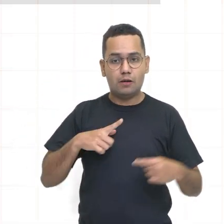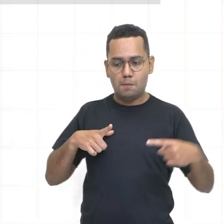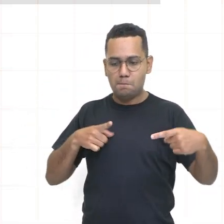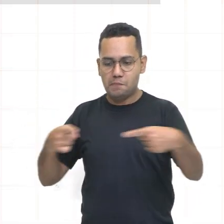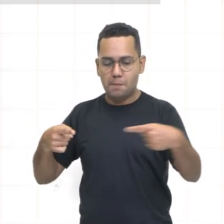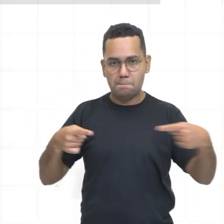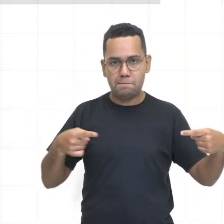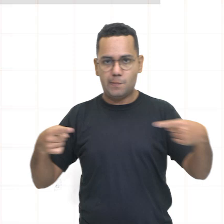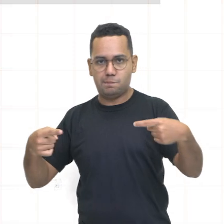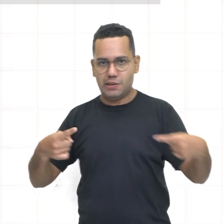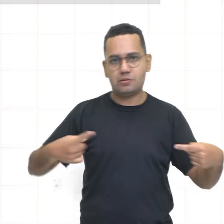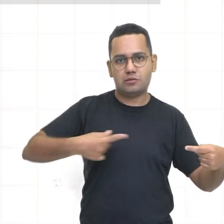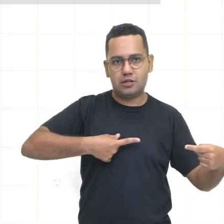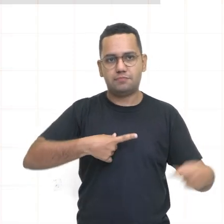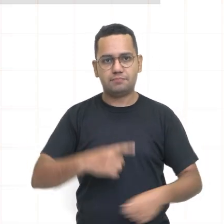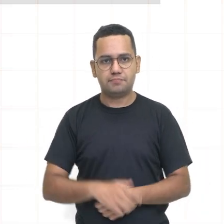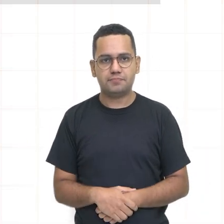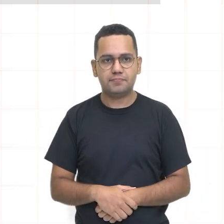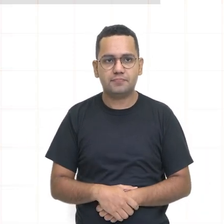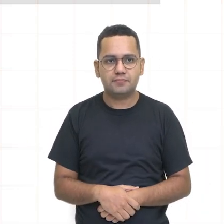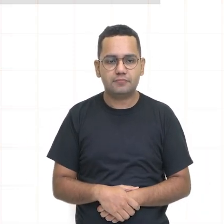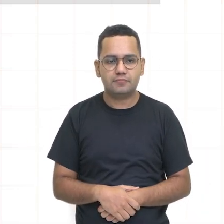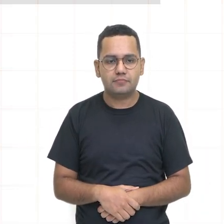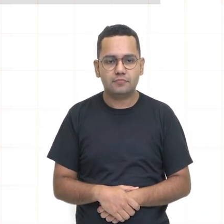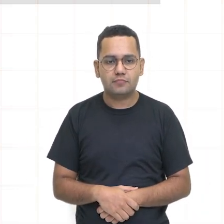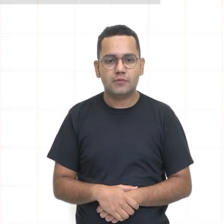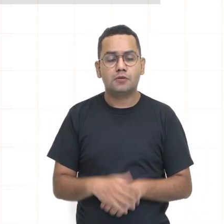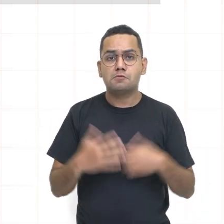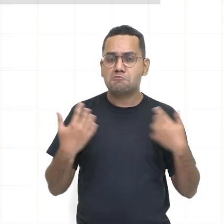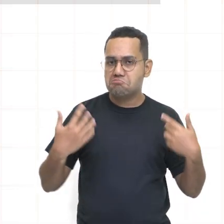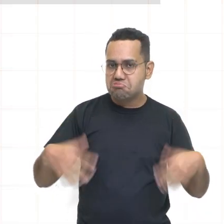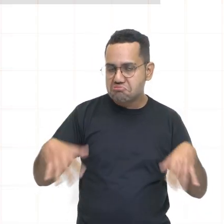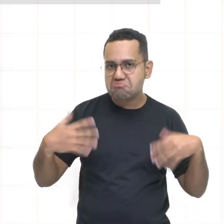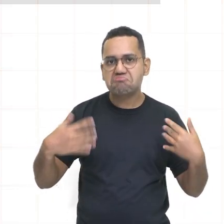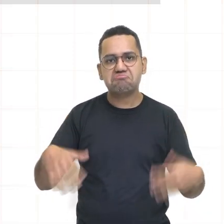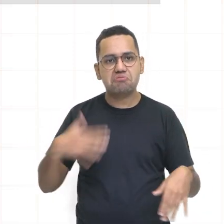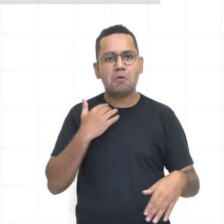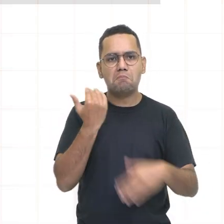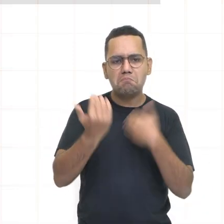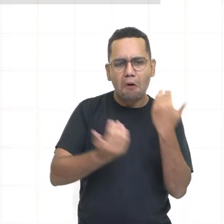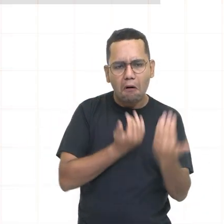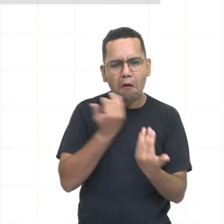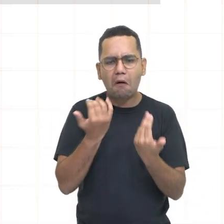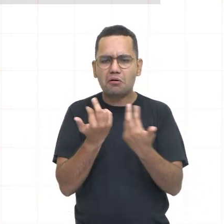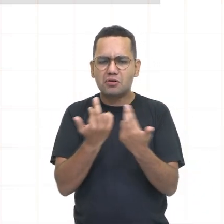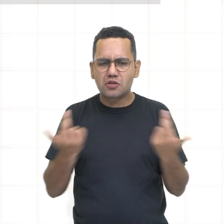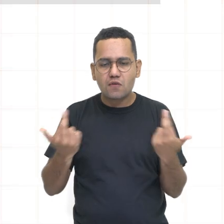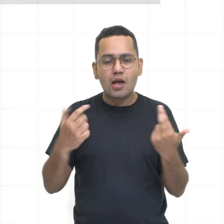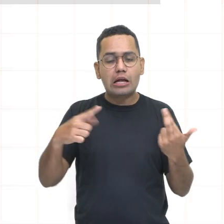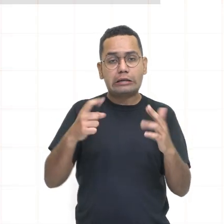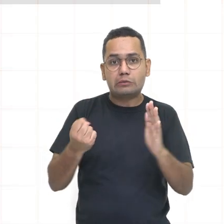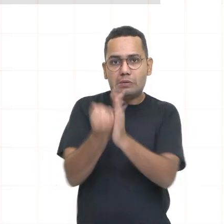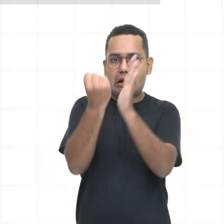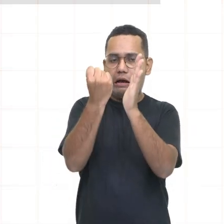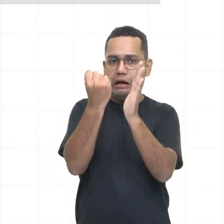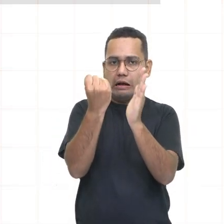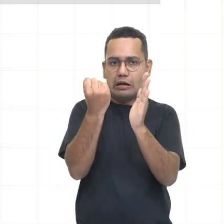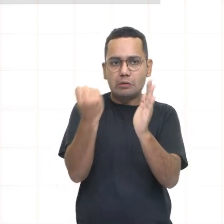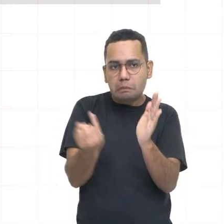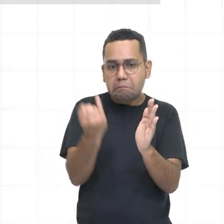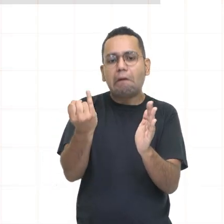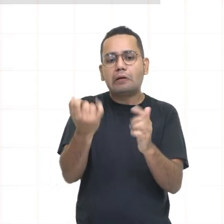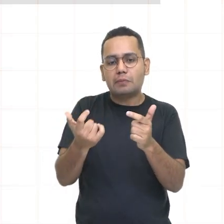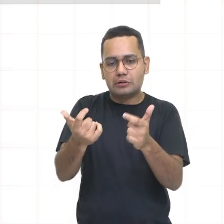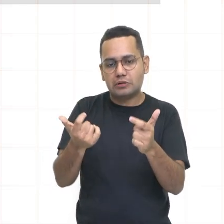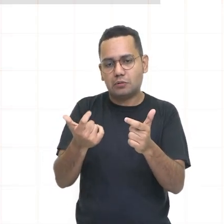duelando, certo? Foi a batalha mais sangrenta e decisiva da Segunda Guerra Mundial e marcou o ponto